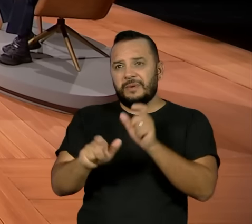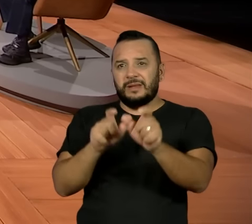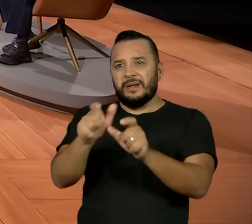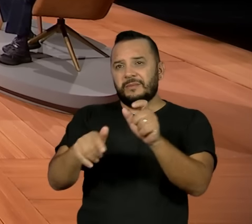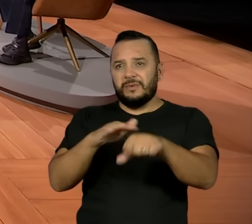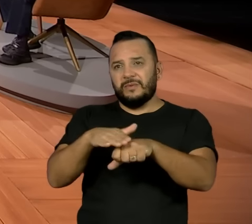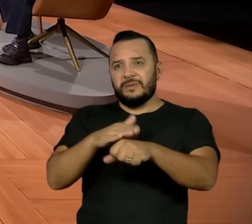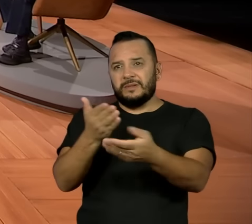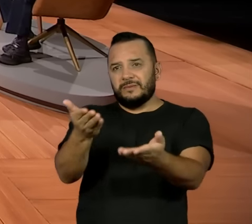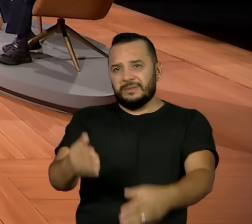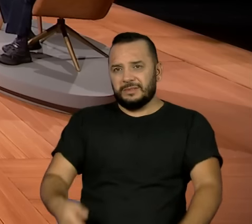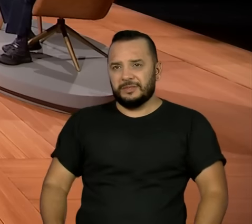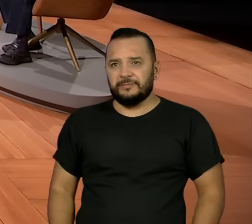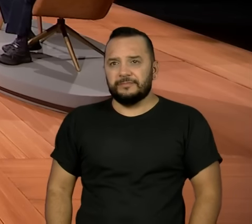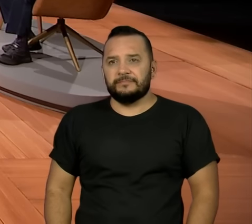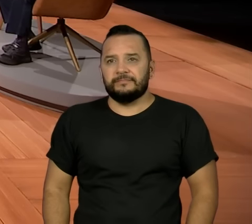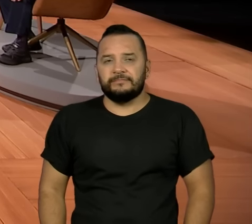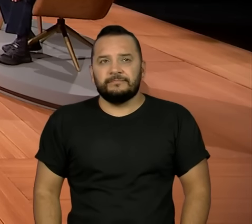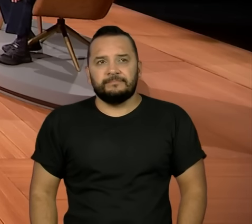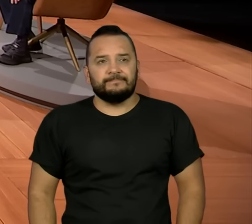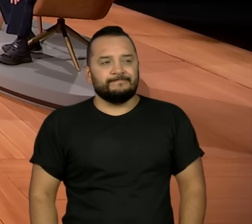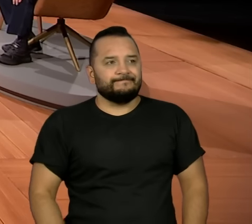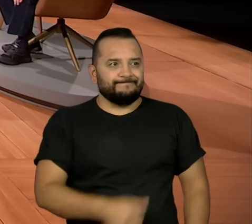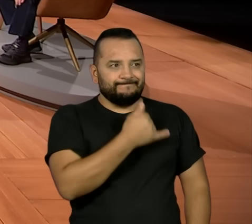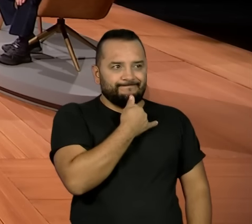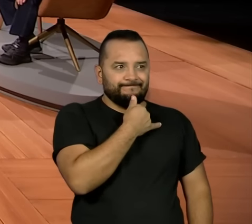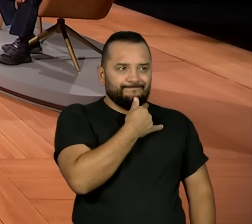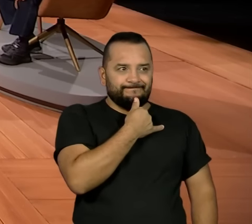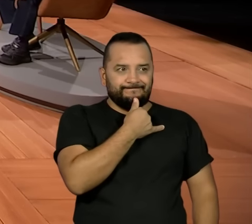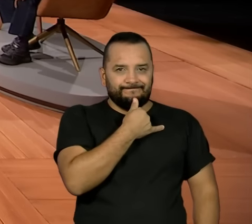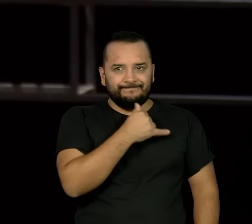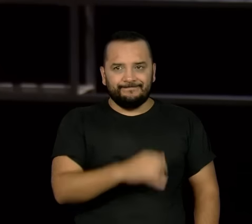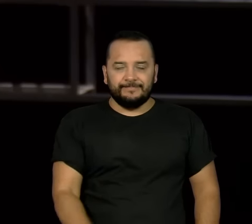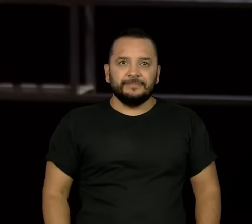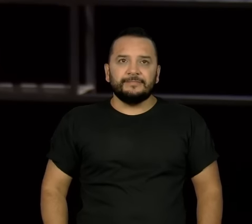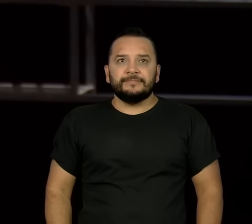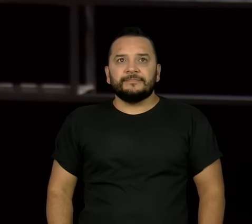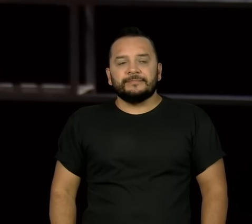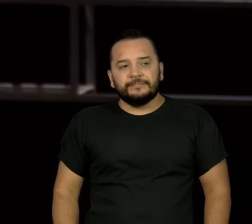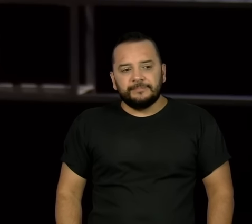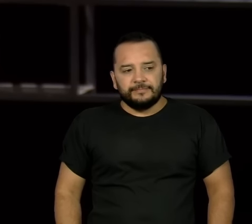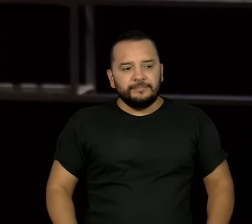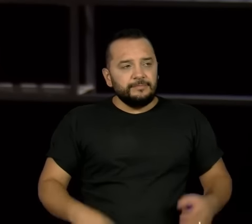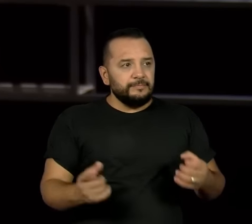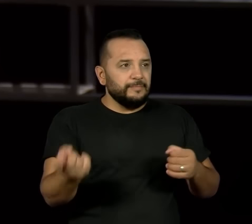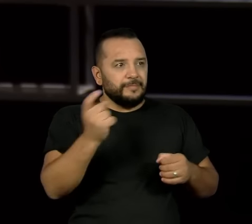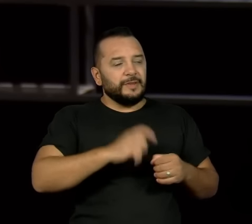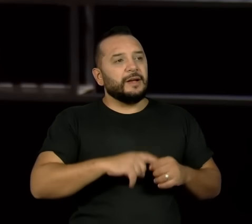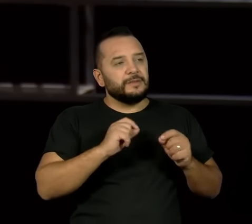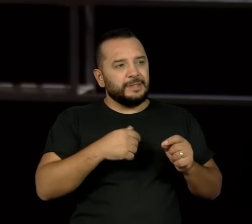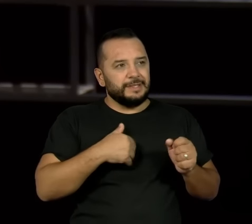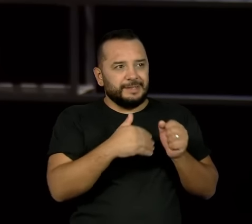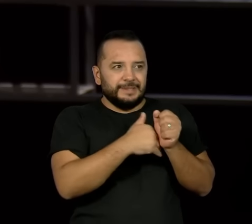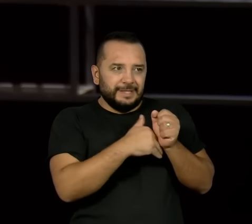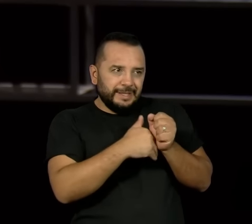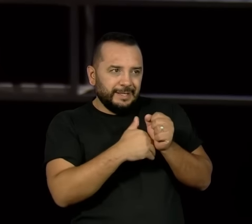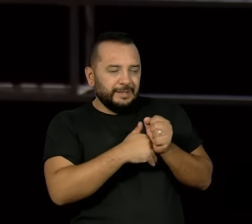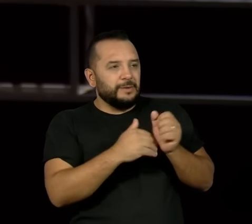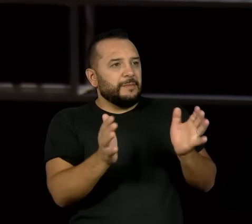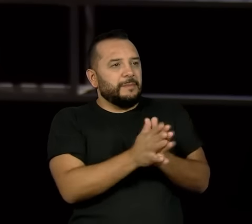você. Sabe? Triste, né? Tá certo? Agora, voltando um pouco no Fantástico Mistério da Feiurinha, tiveram